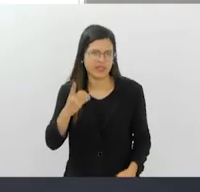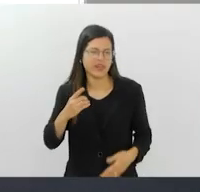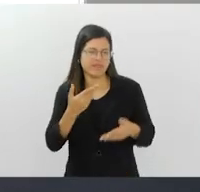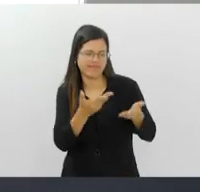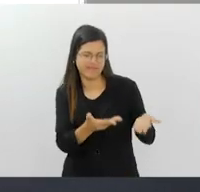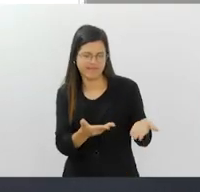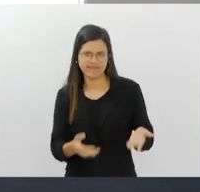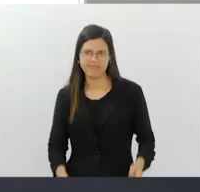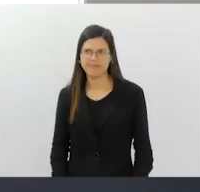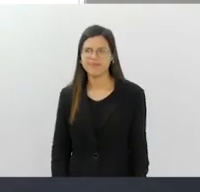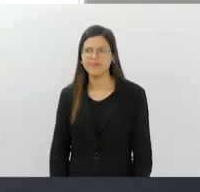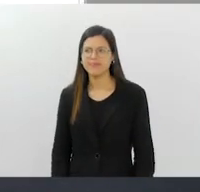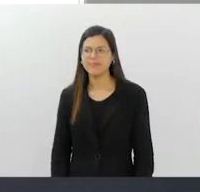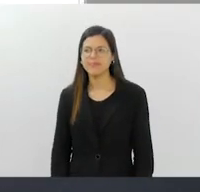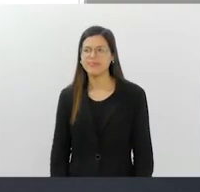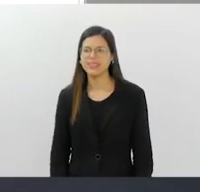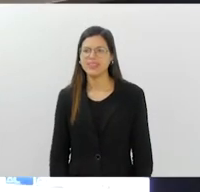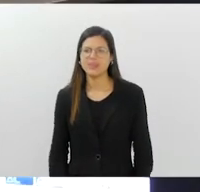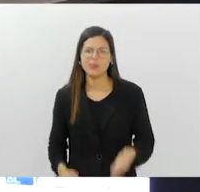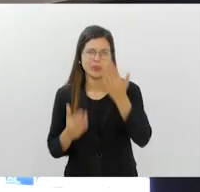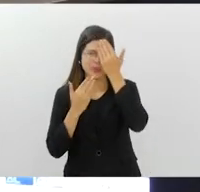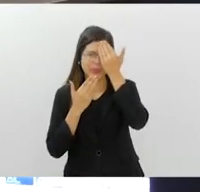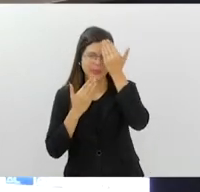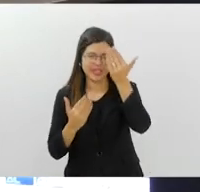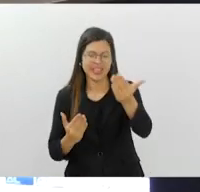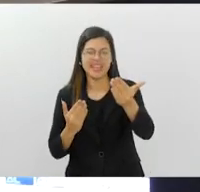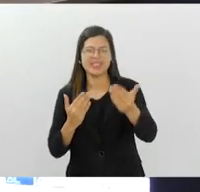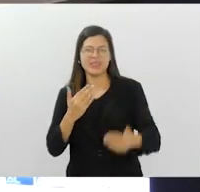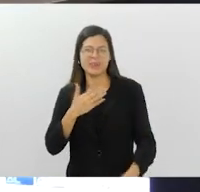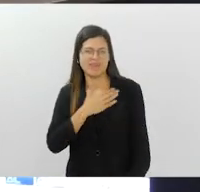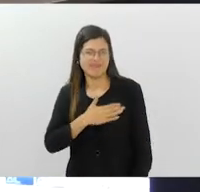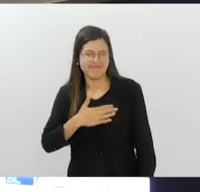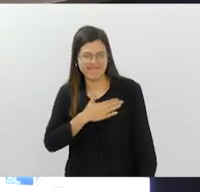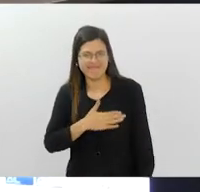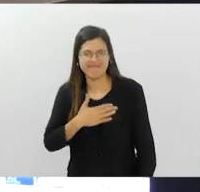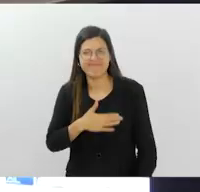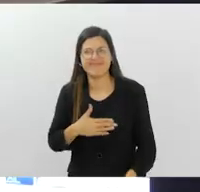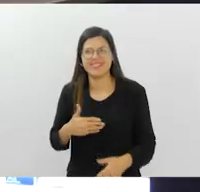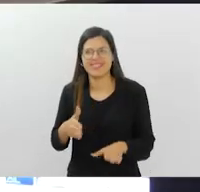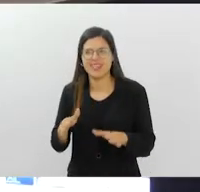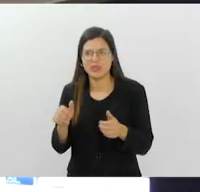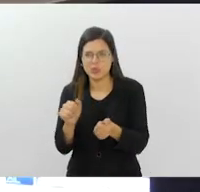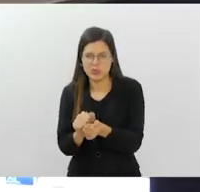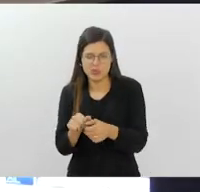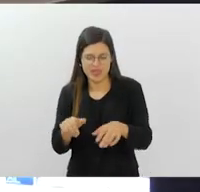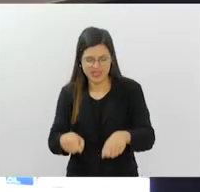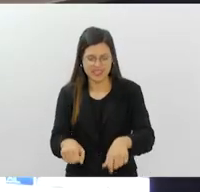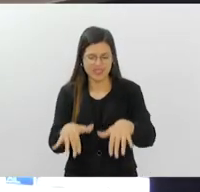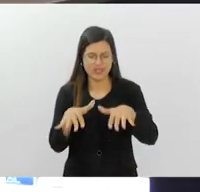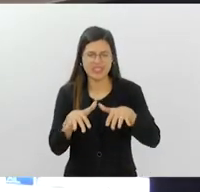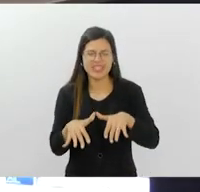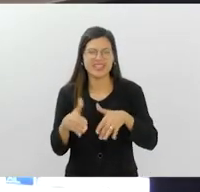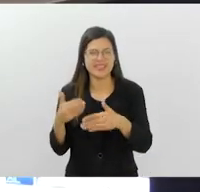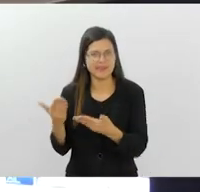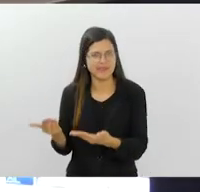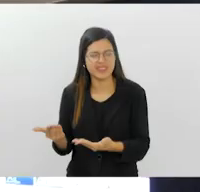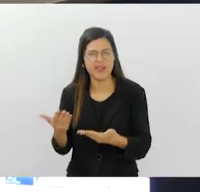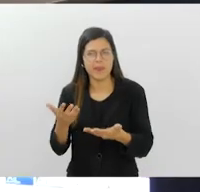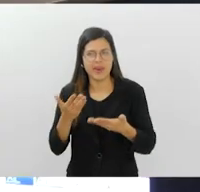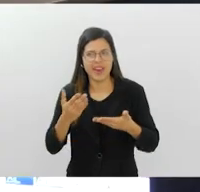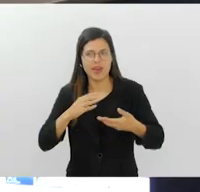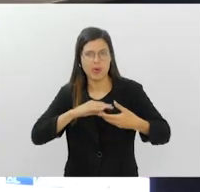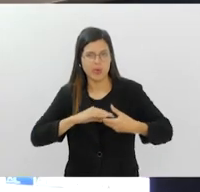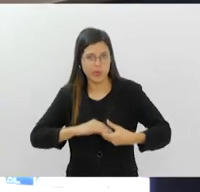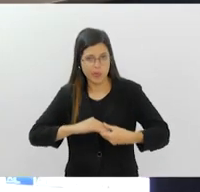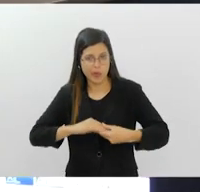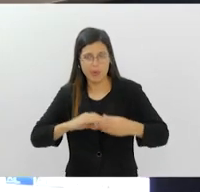Opa Muito obrigado m é um prazer est aqui construindo essa audiência com vossa excelência quero saudar a